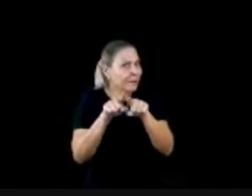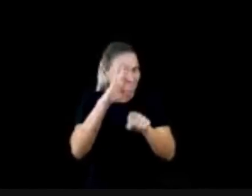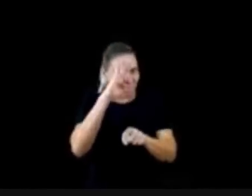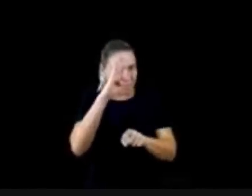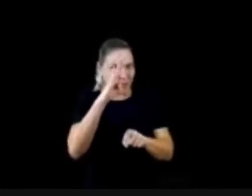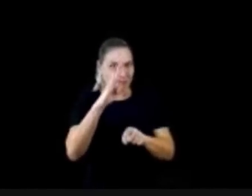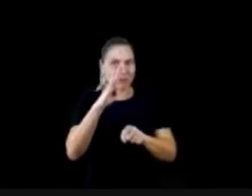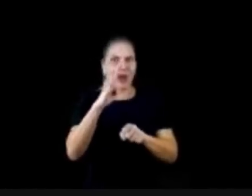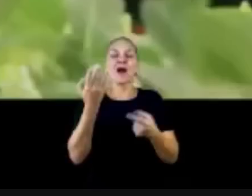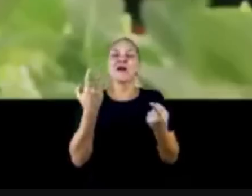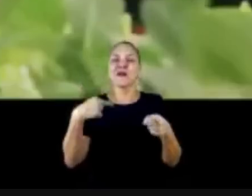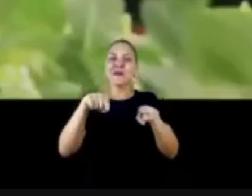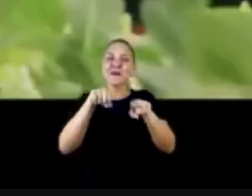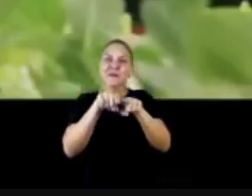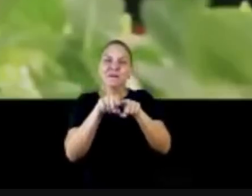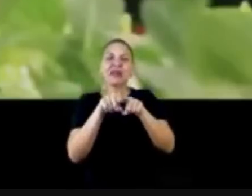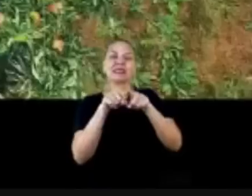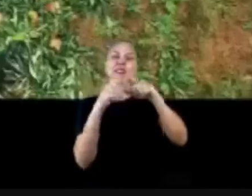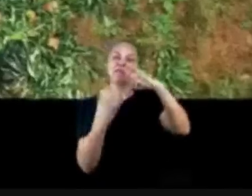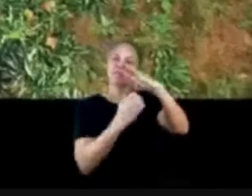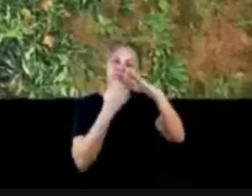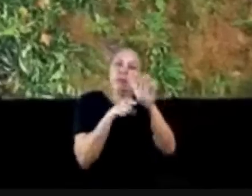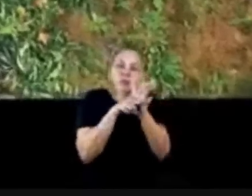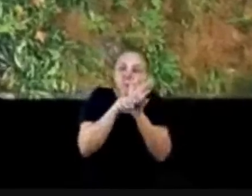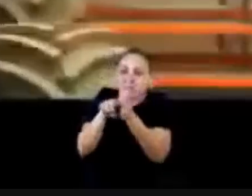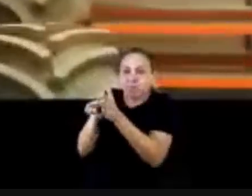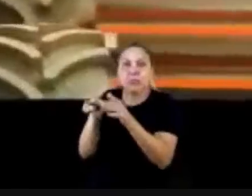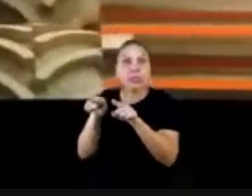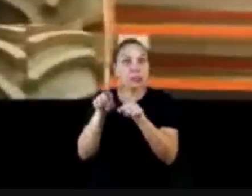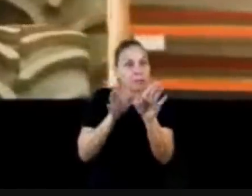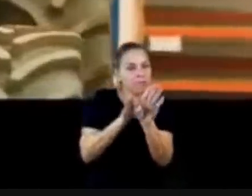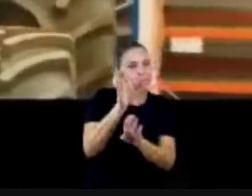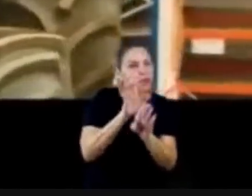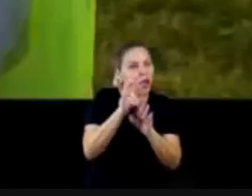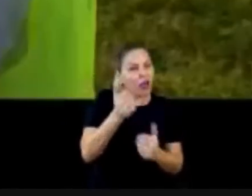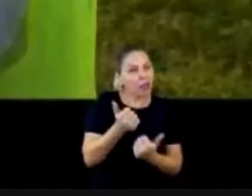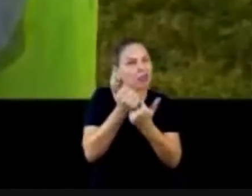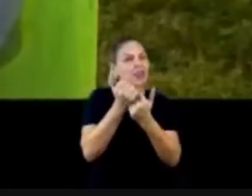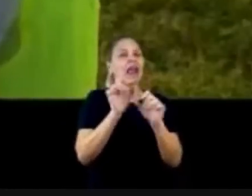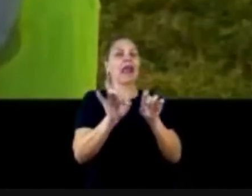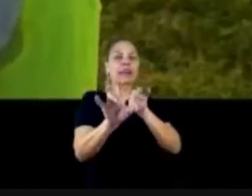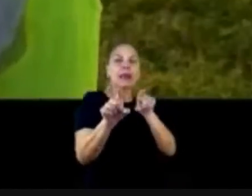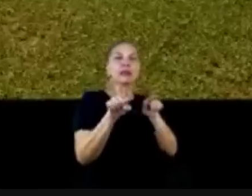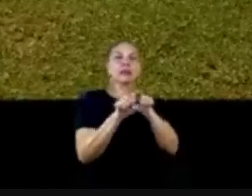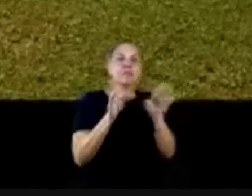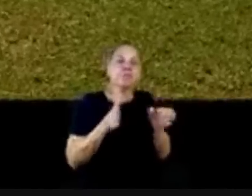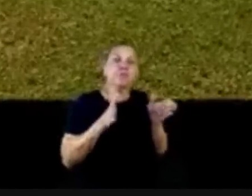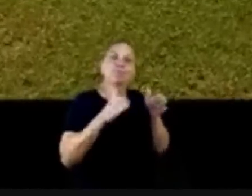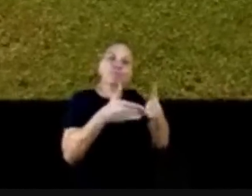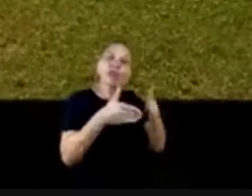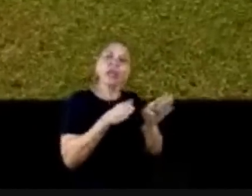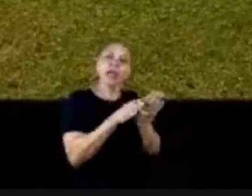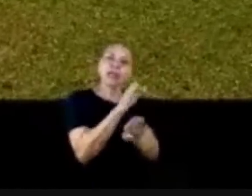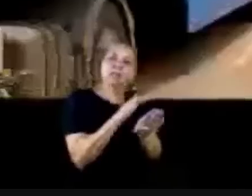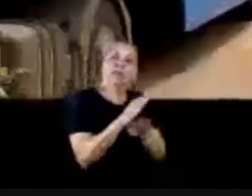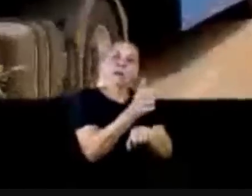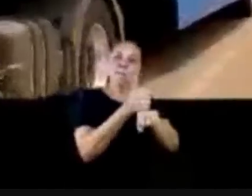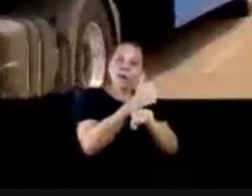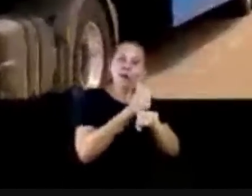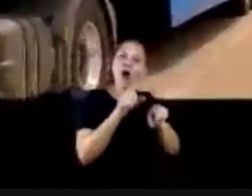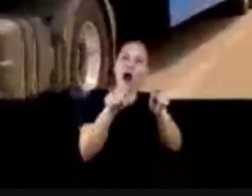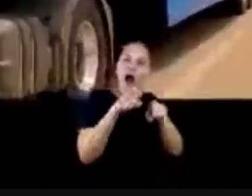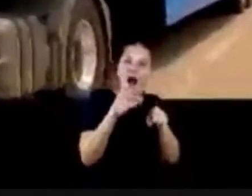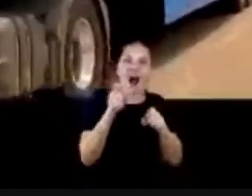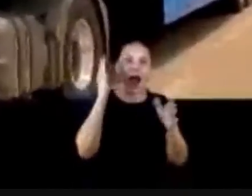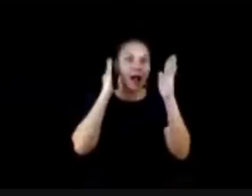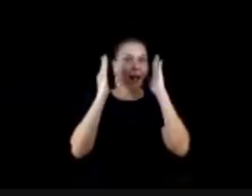agricultores. Em parceria com empresas de pesquisa e assistência técnica e orientação especializada de agrônomos, a